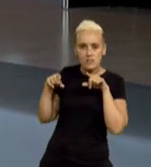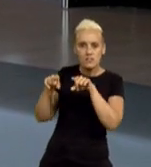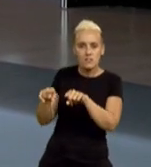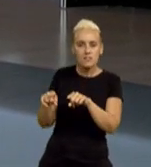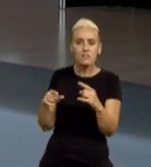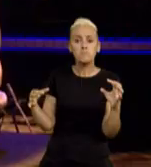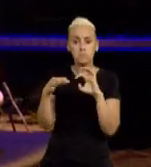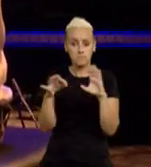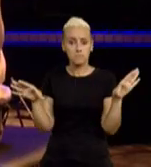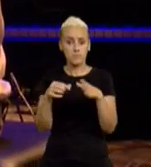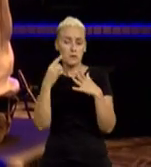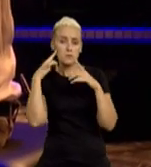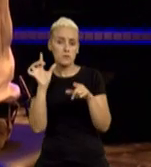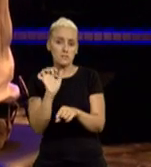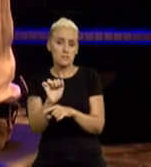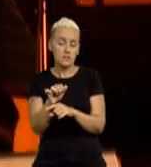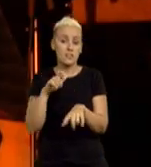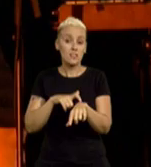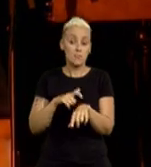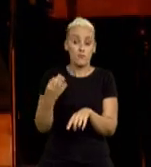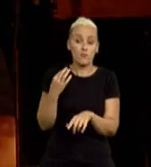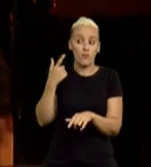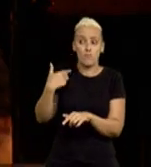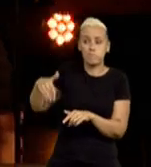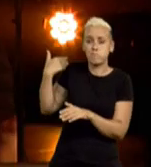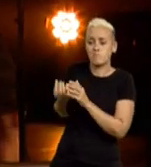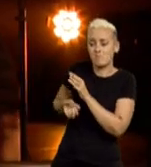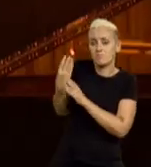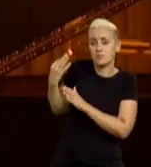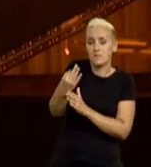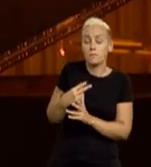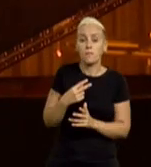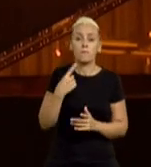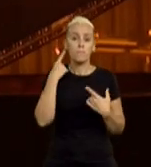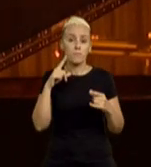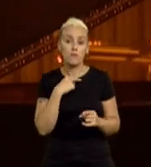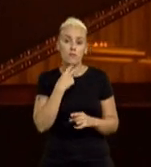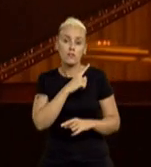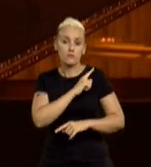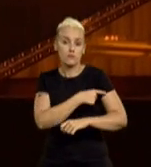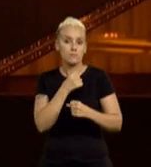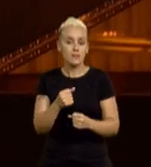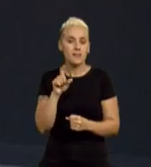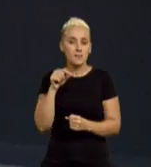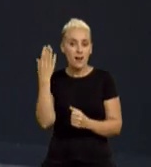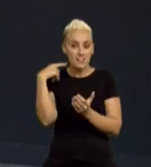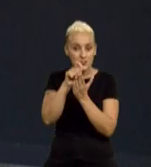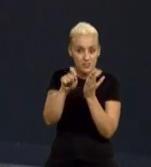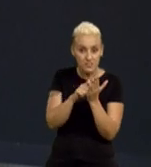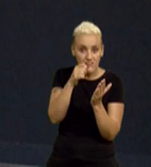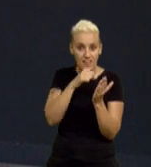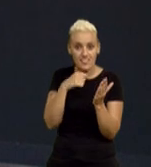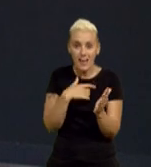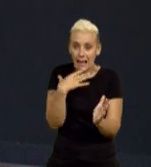Tinha a ver com esta banda, com estas pessoas, com o tempo em que fizemos as coisas. É uma música com uma voz bastante forte e eu até acreditava naquelas coisas que